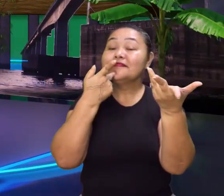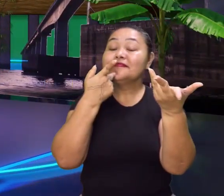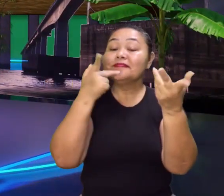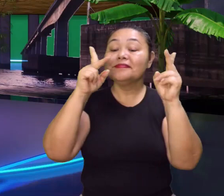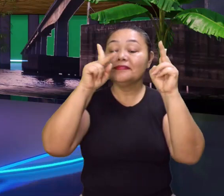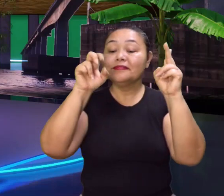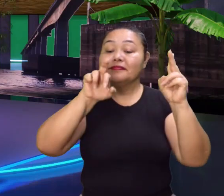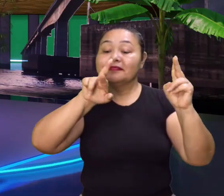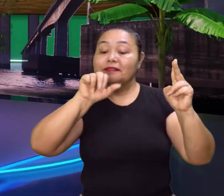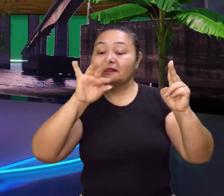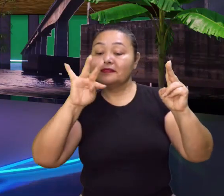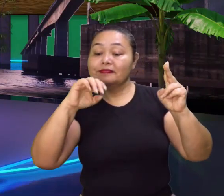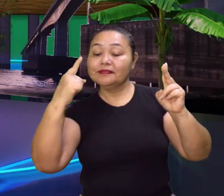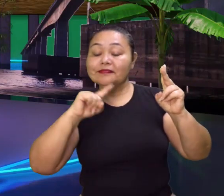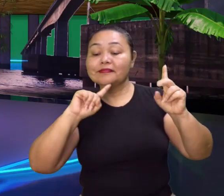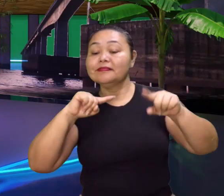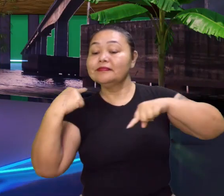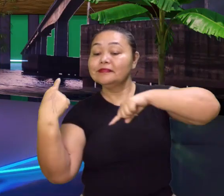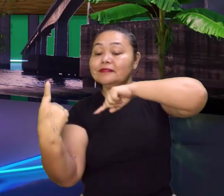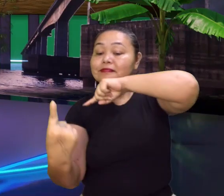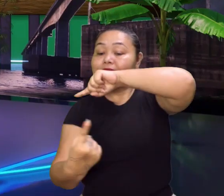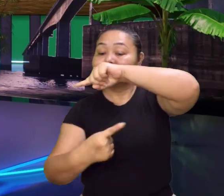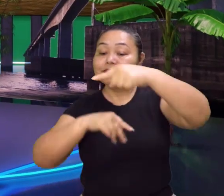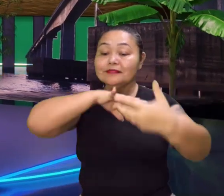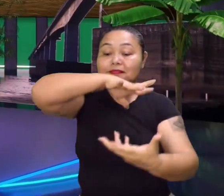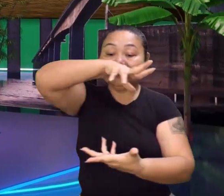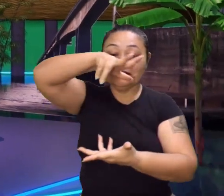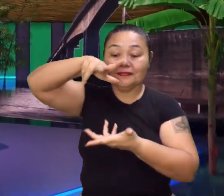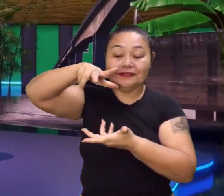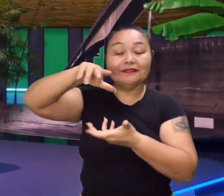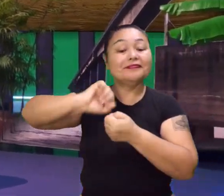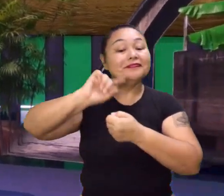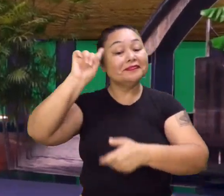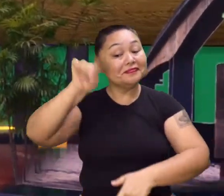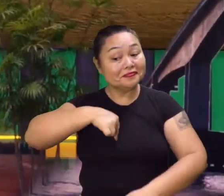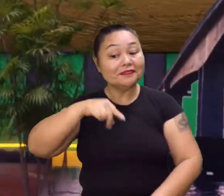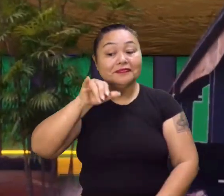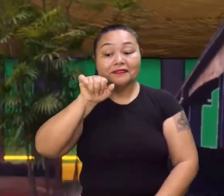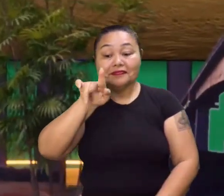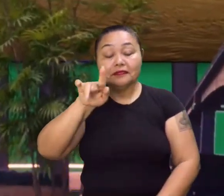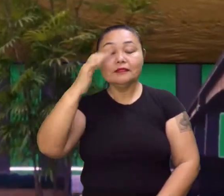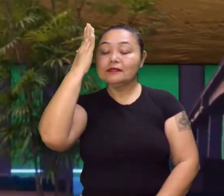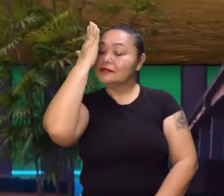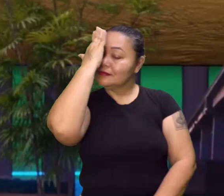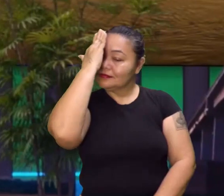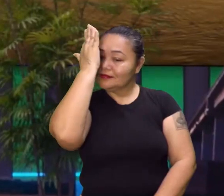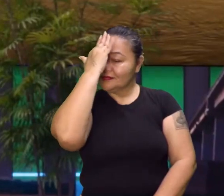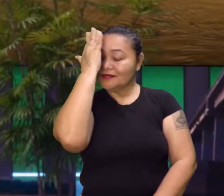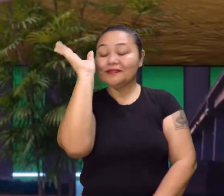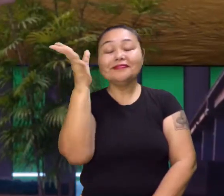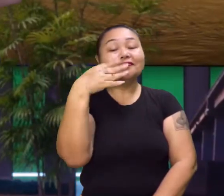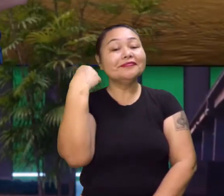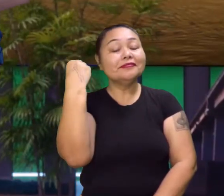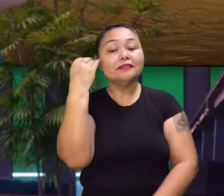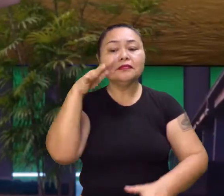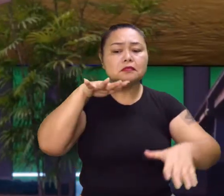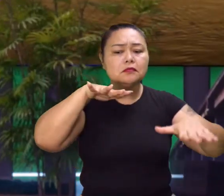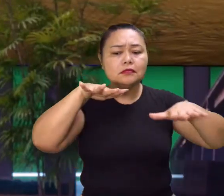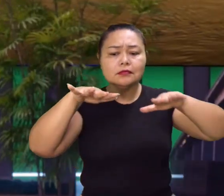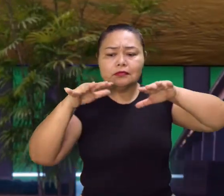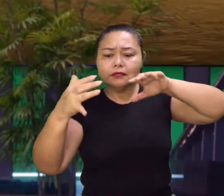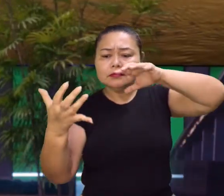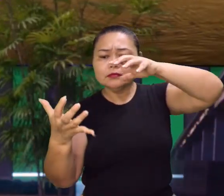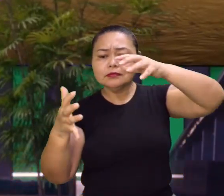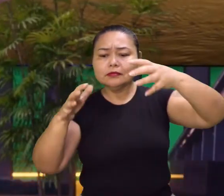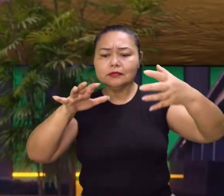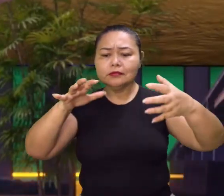sobre rotação, translação, né, professor Jorge? É isso aí, a gente tem que saber, né, esses movimentos da Terra